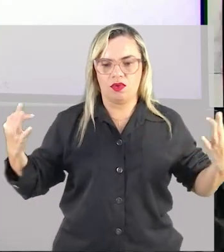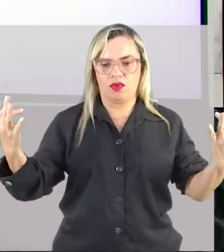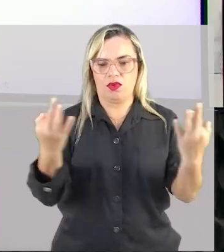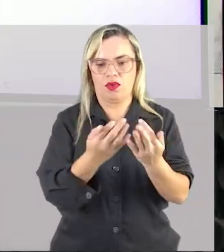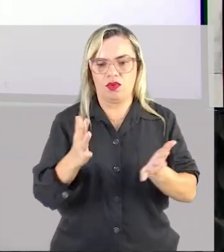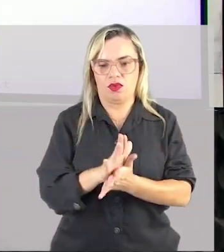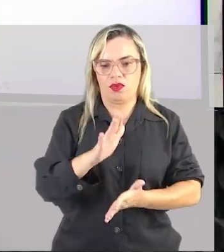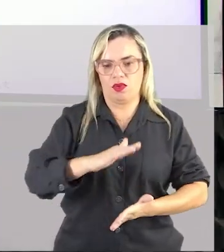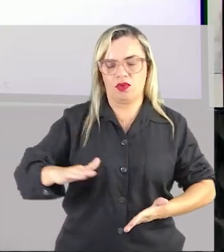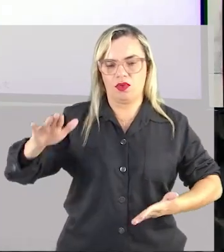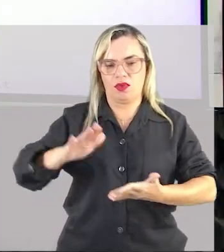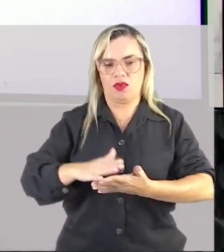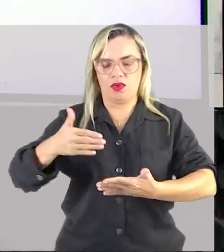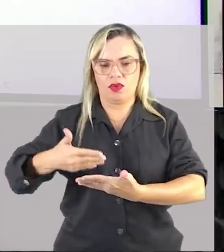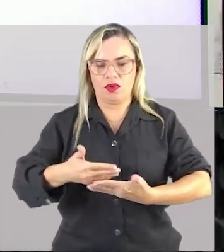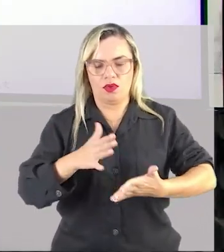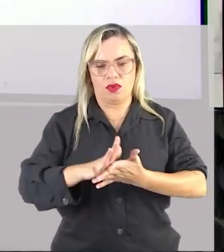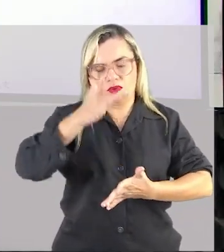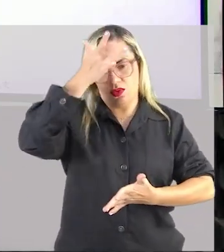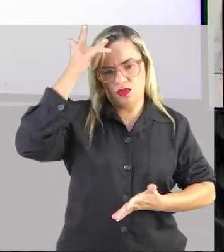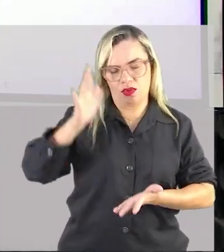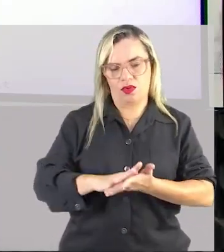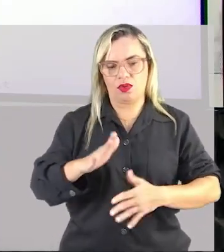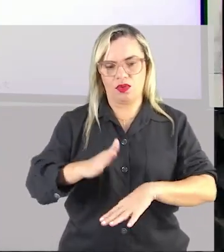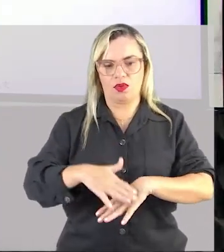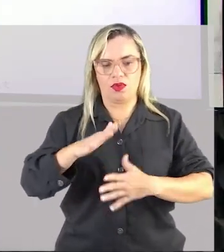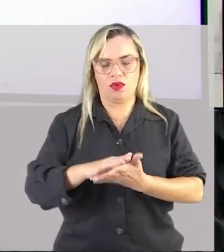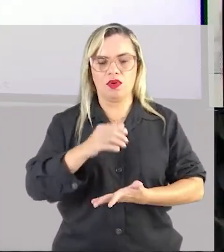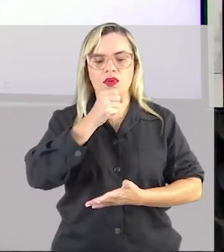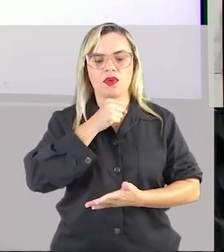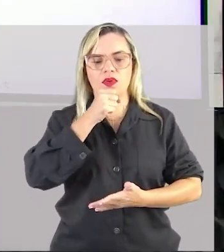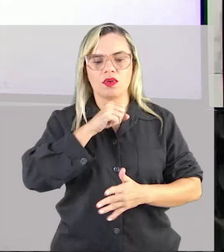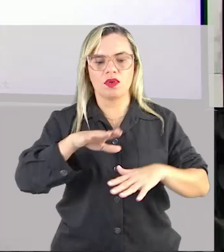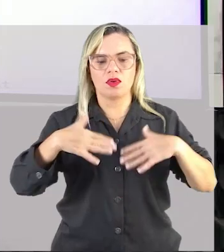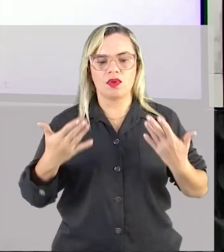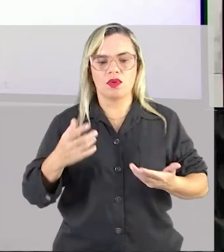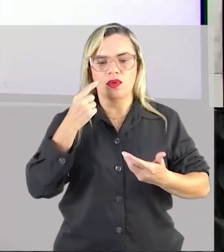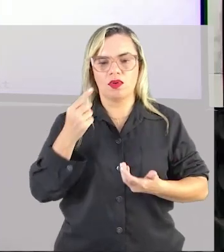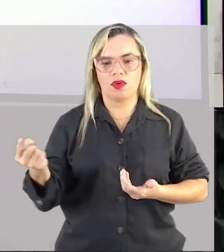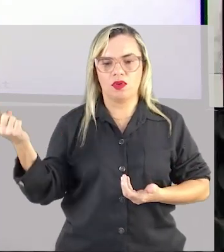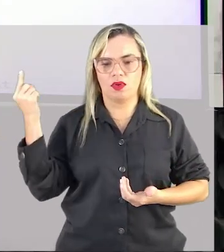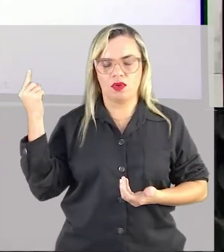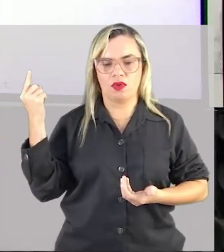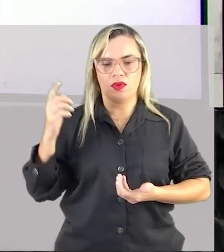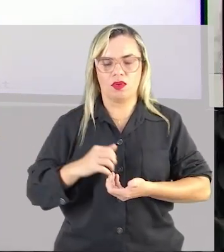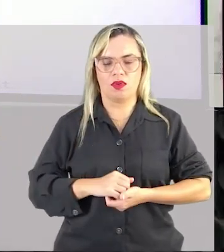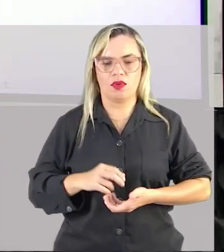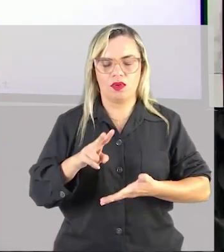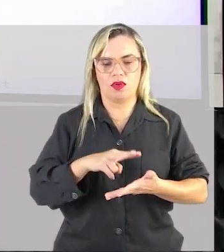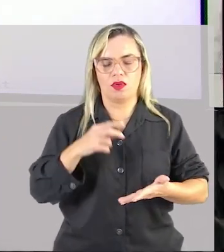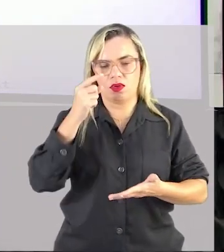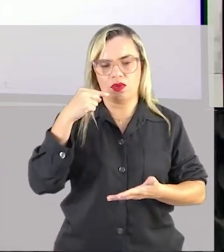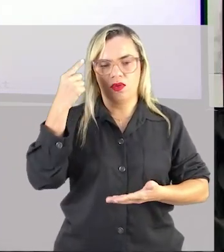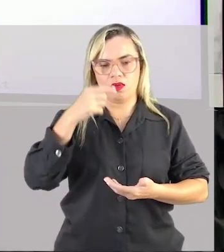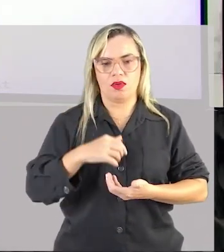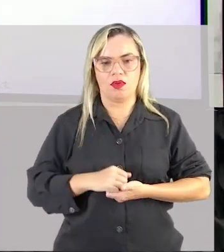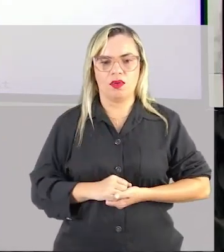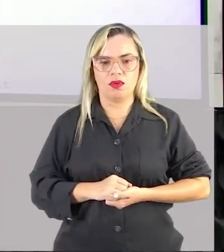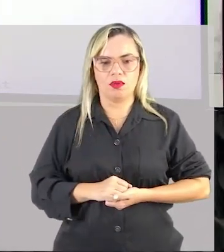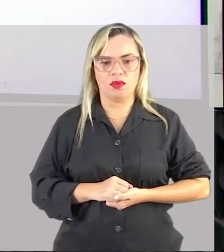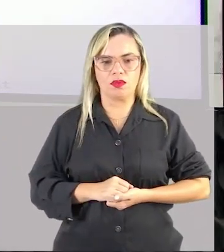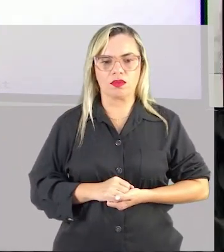crianças ou estão com crianças, né, ou pessoas mais velhas, etc. Vamos embora aqui. La maternidad está